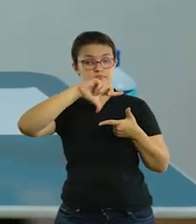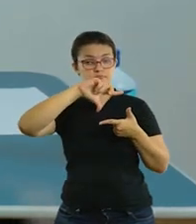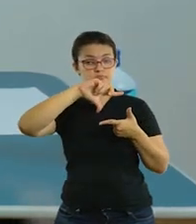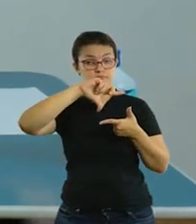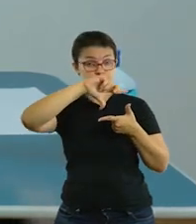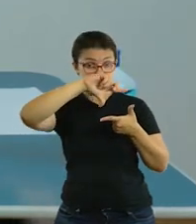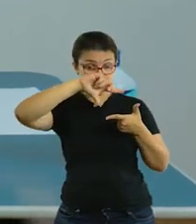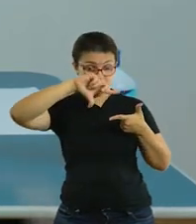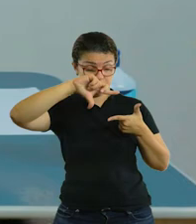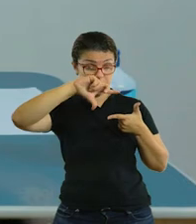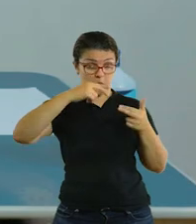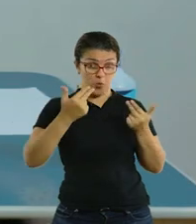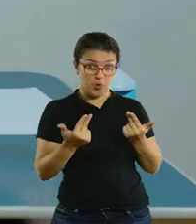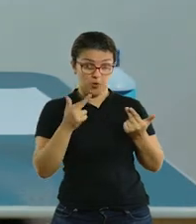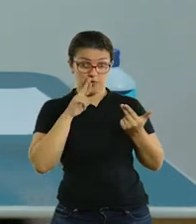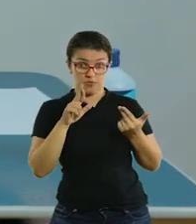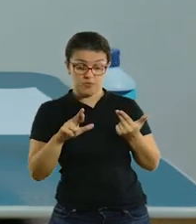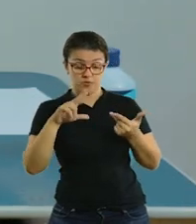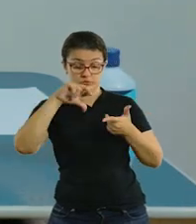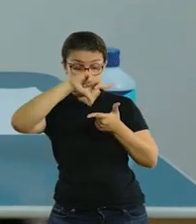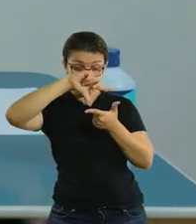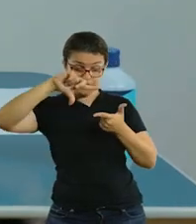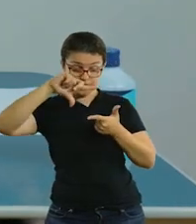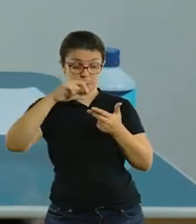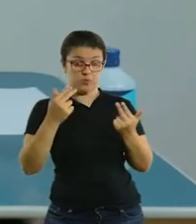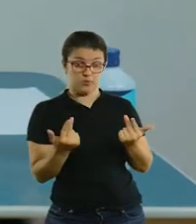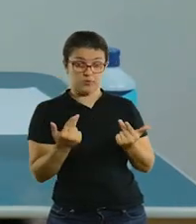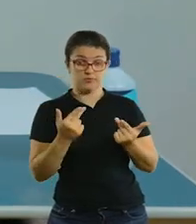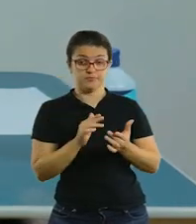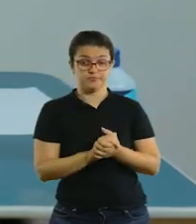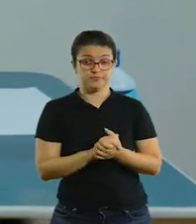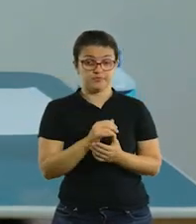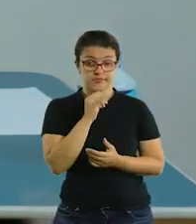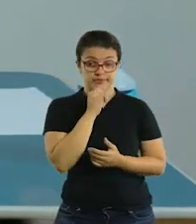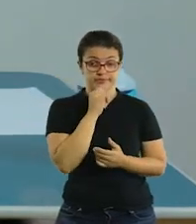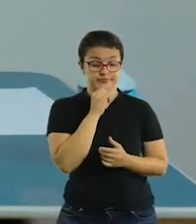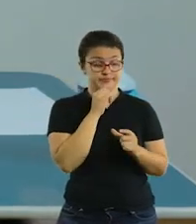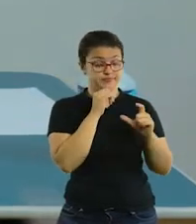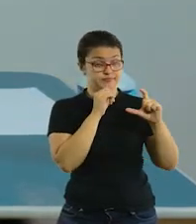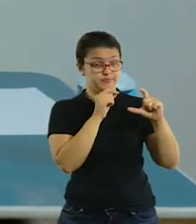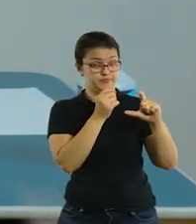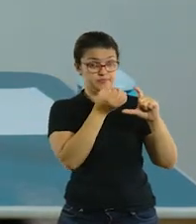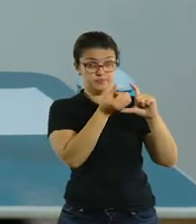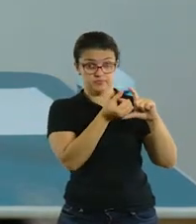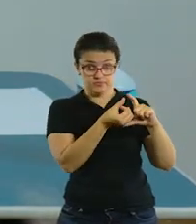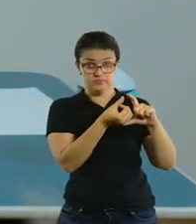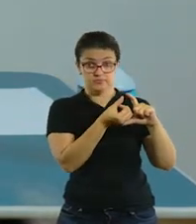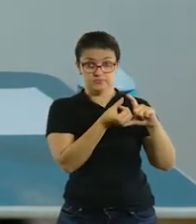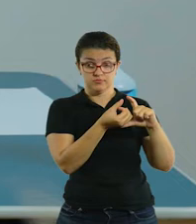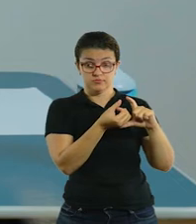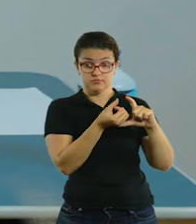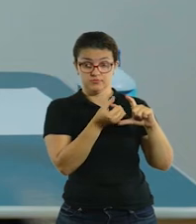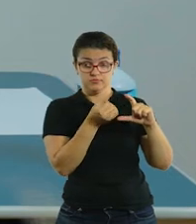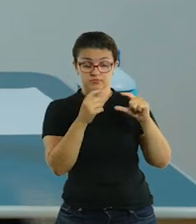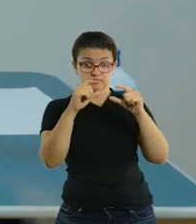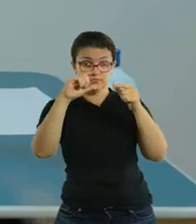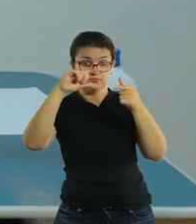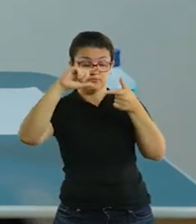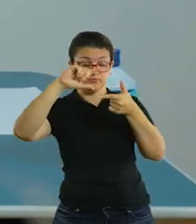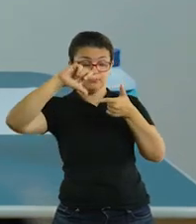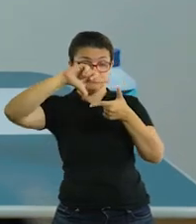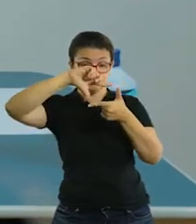aqui uma atividade onde eu tenho um número em destaque, por exemplo, aqui nessa primeira eu tenho o número 6, e eu tenho retângulos